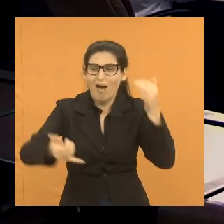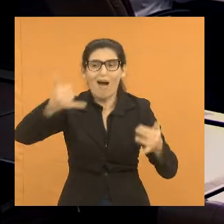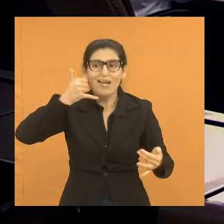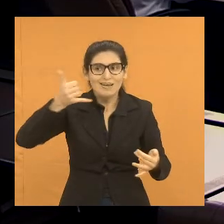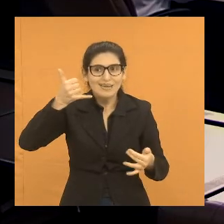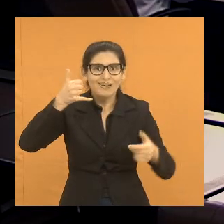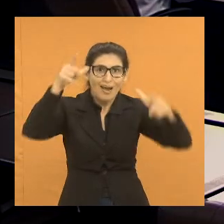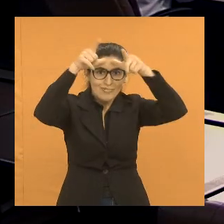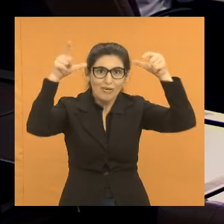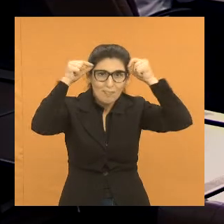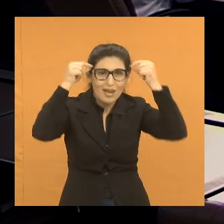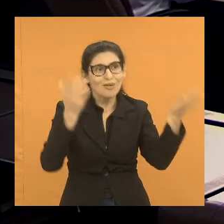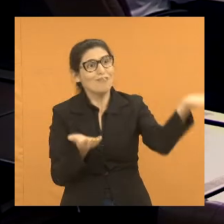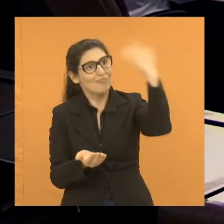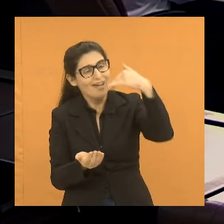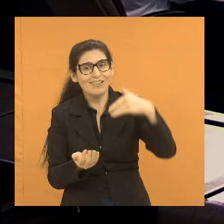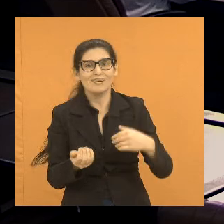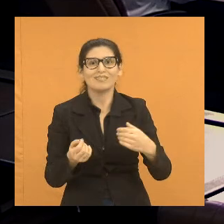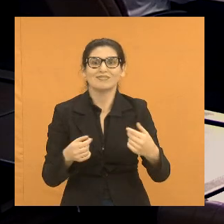Bom.